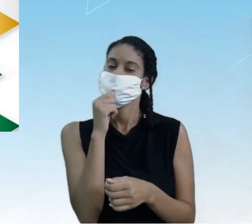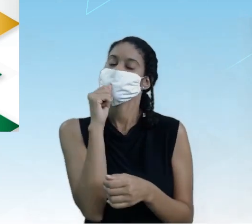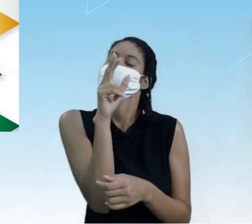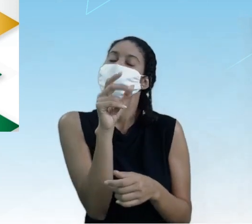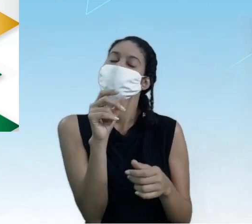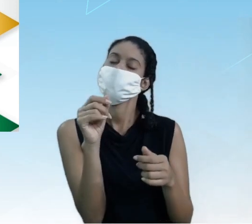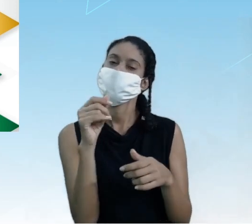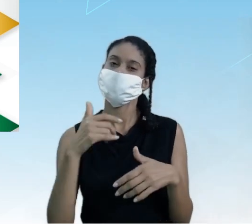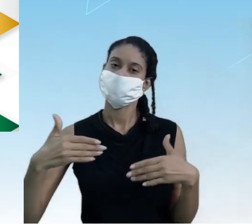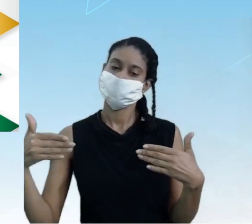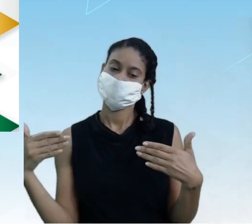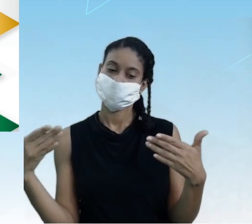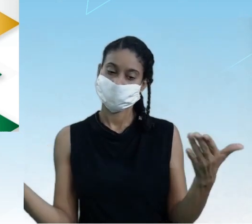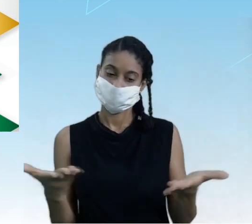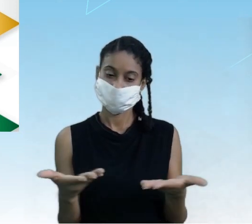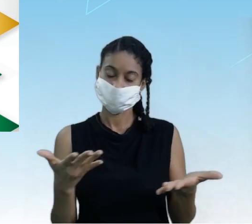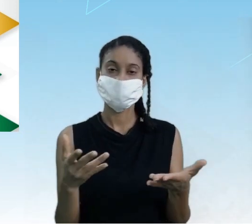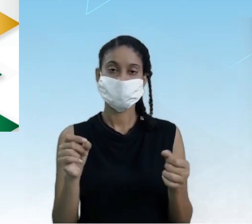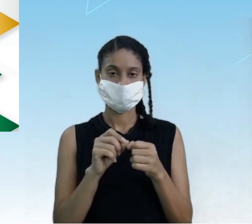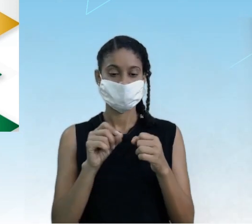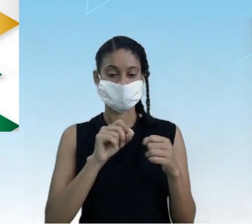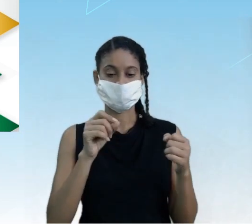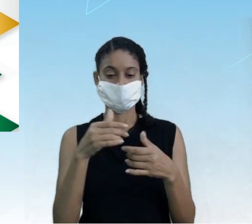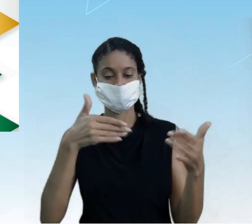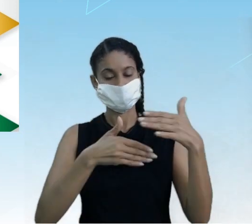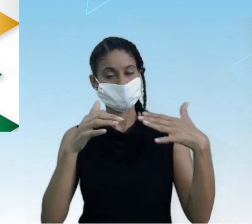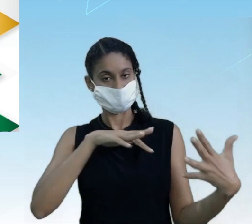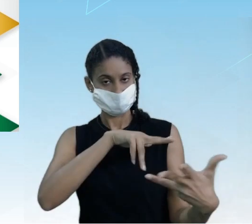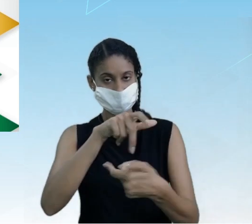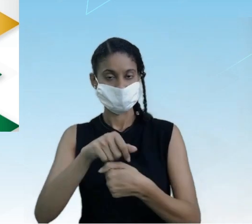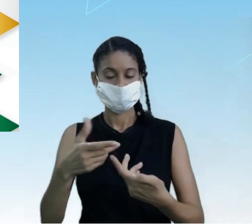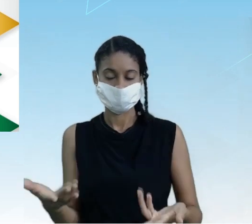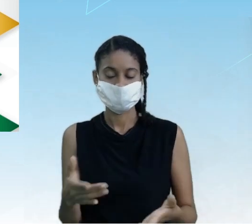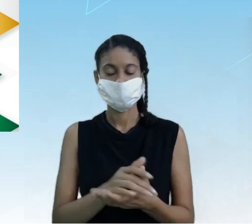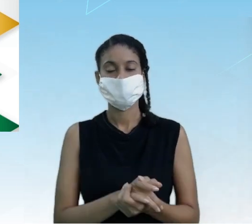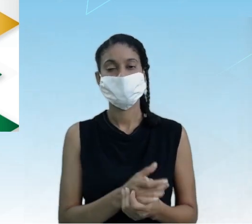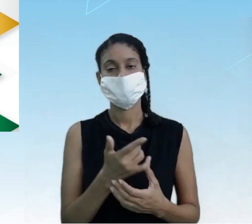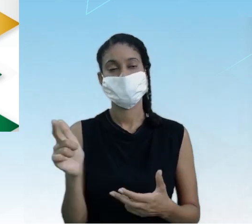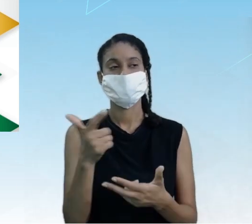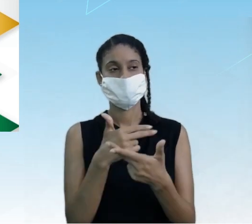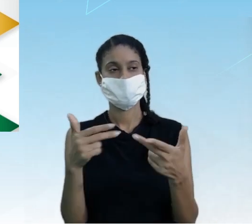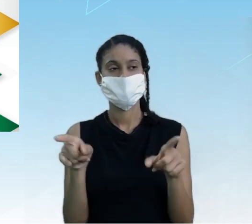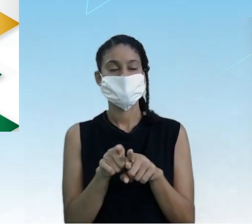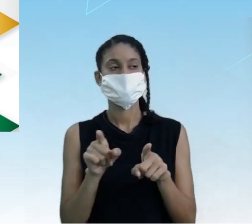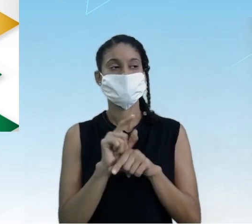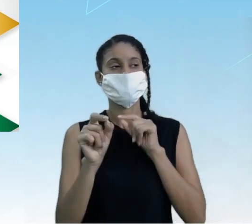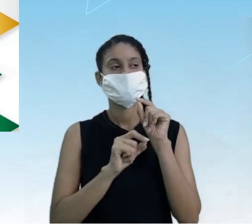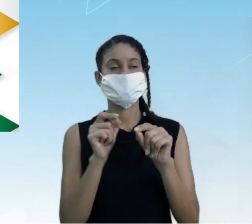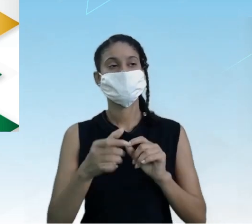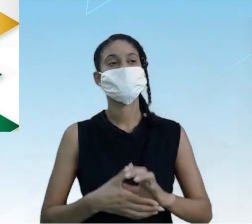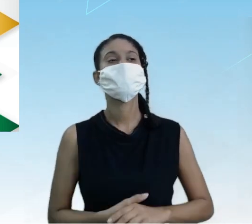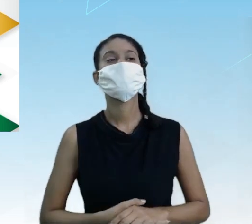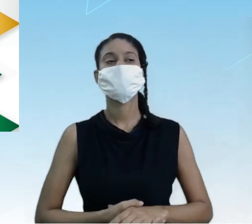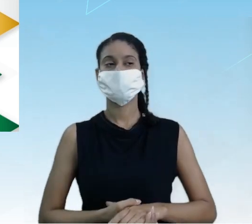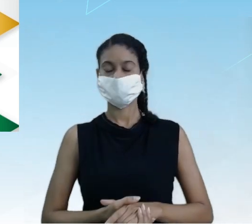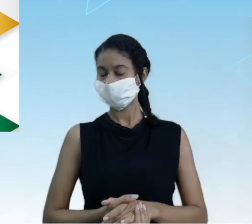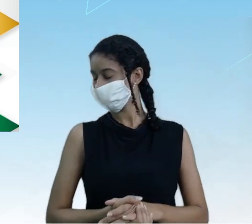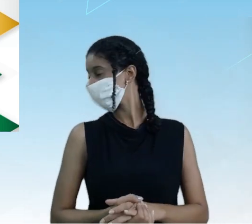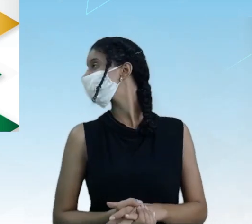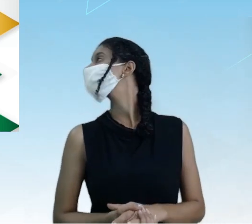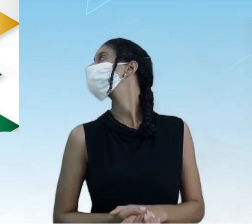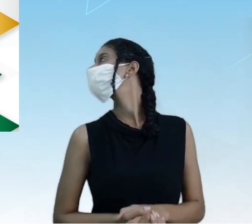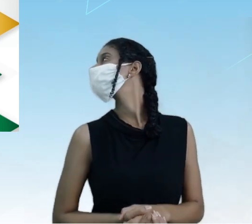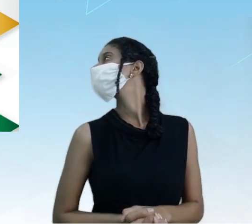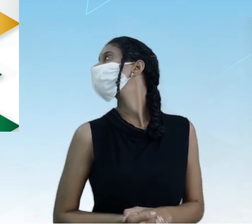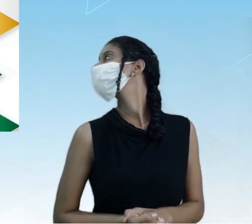parte do mundo de hoje, né? Então, tem assim outro ponto, né? English language as a native